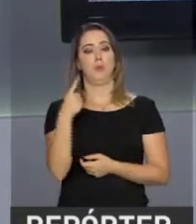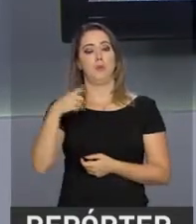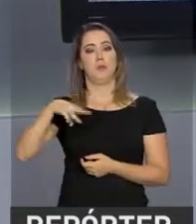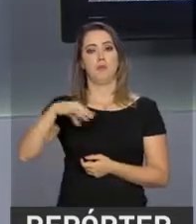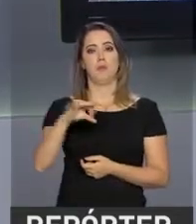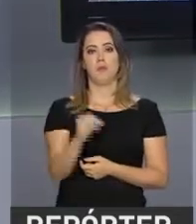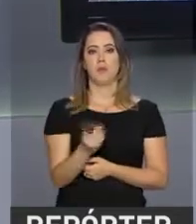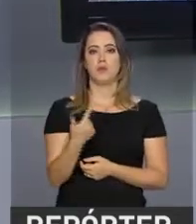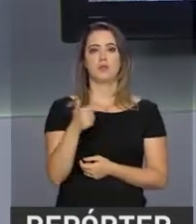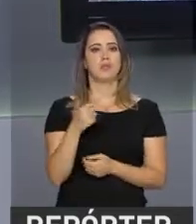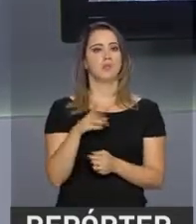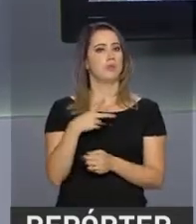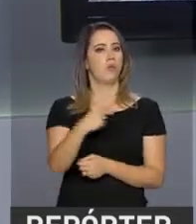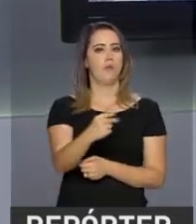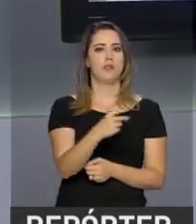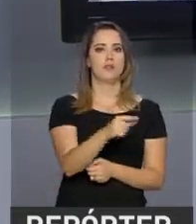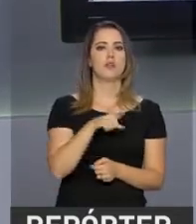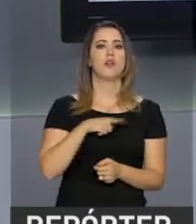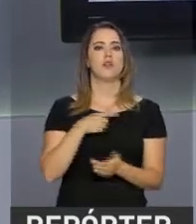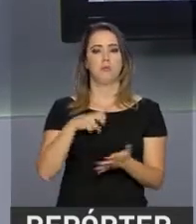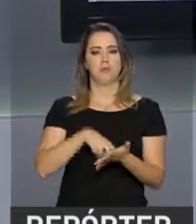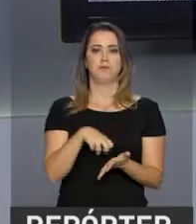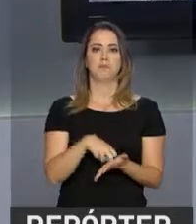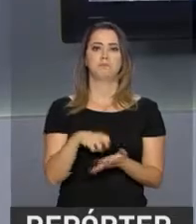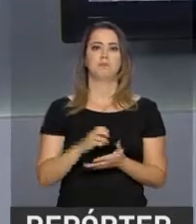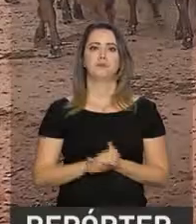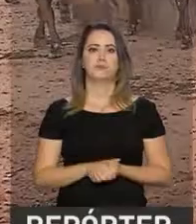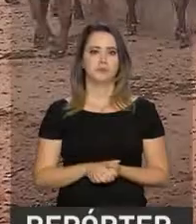não vacinar os animais está sujeito a punições.